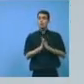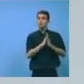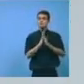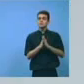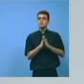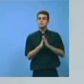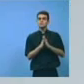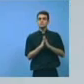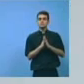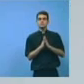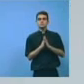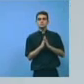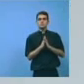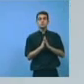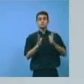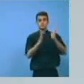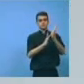Jesus.